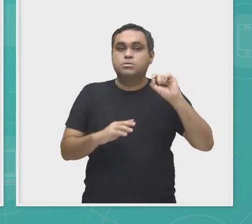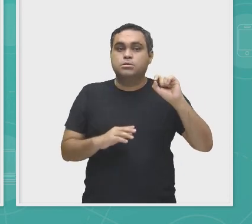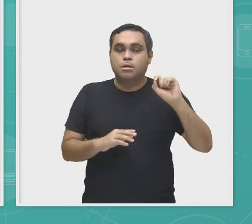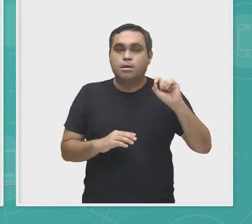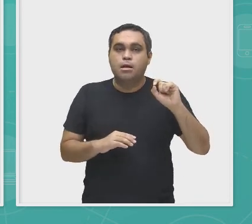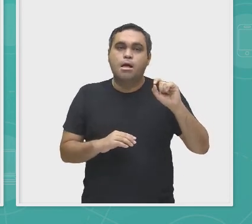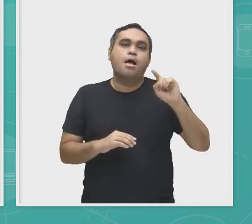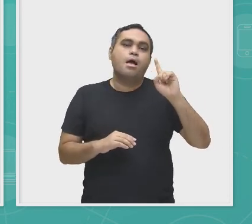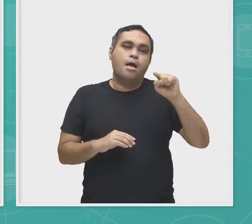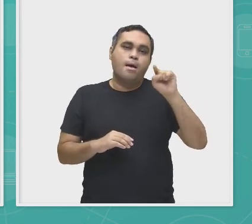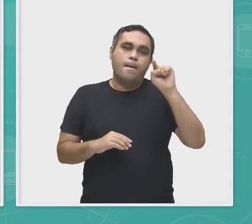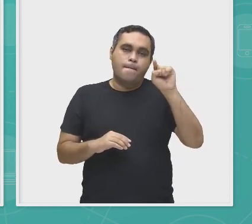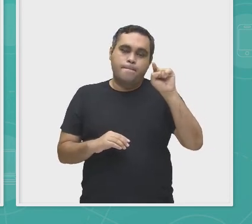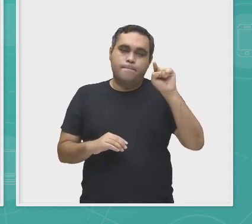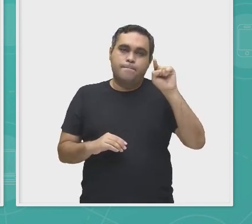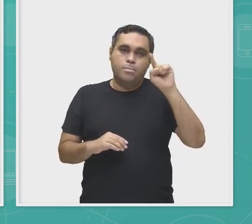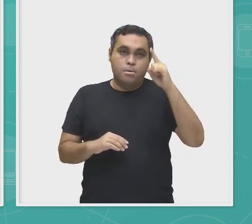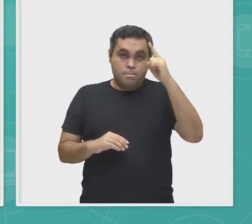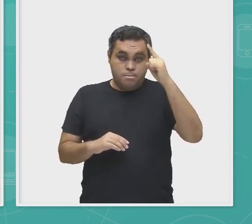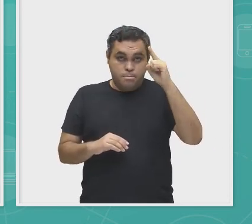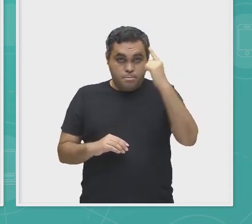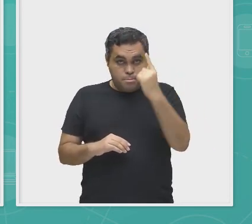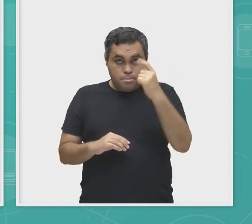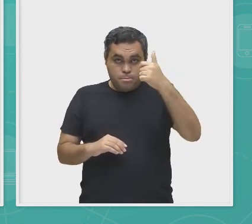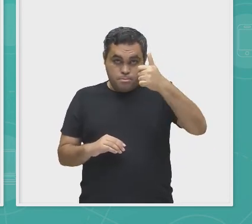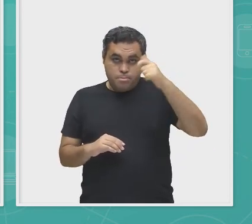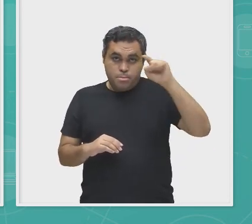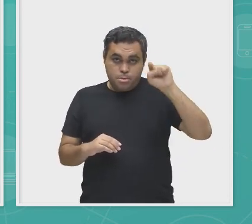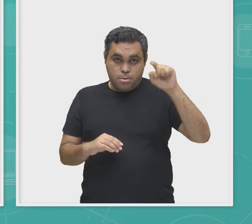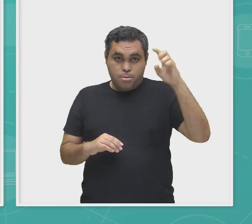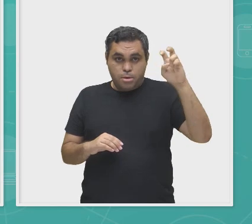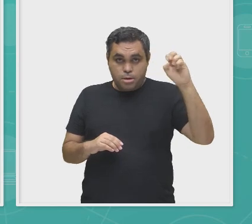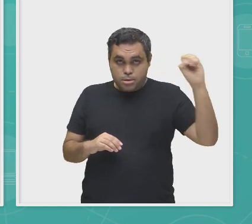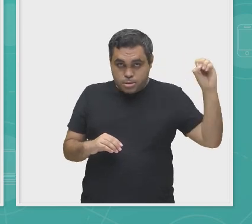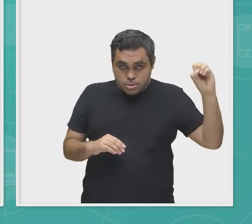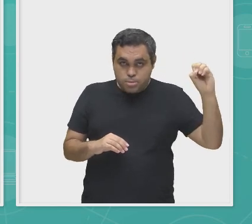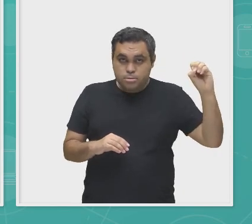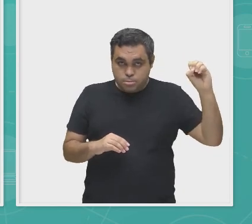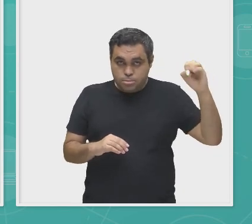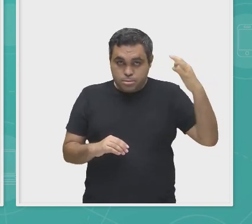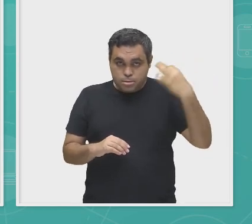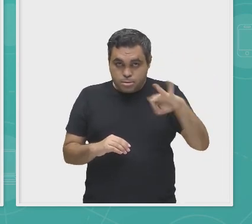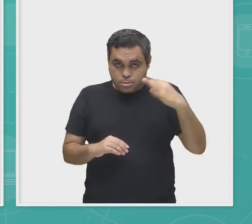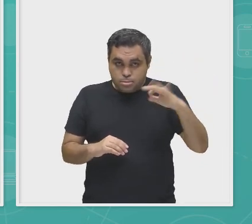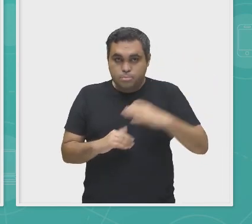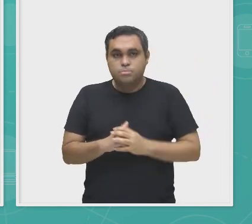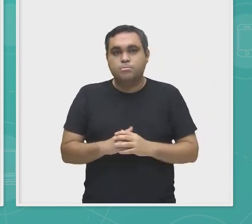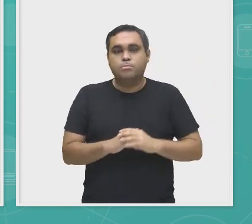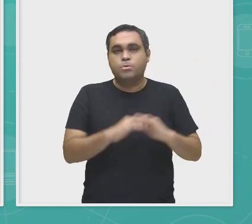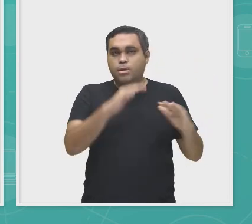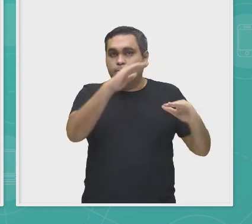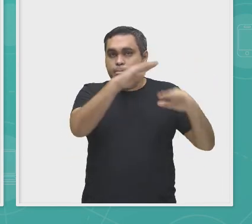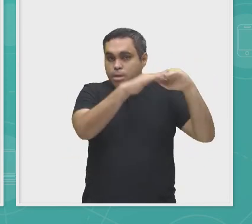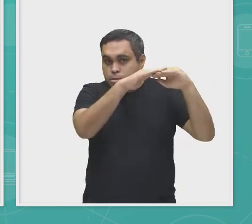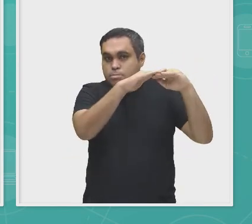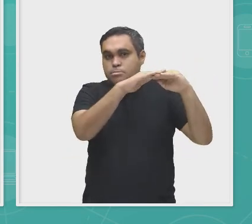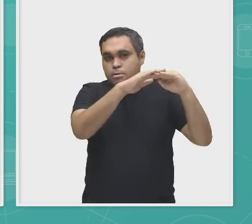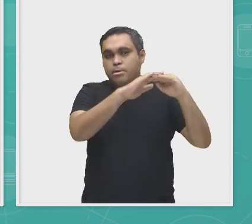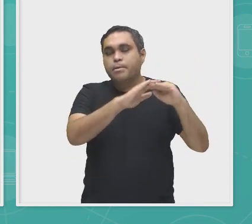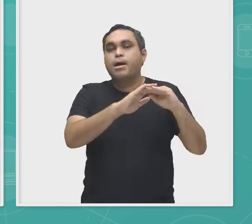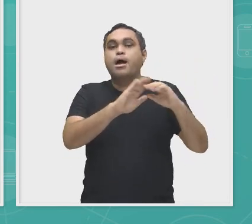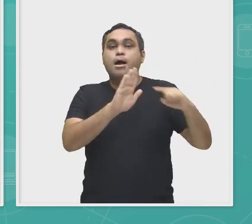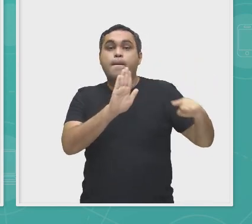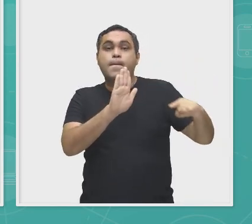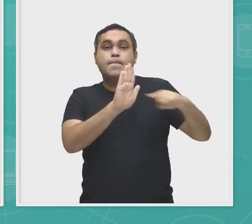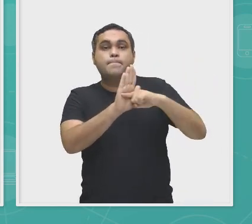verdade? O limite do cartão de Pedro é de R$ 1.500. Menos o que ele gastou.